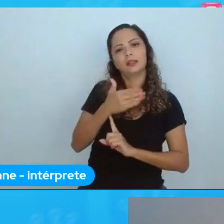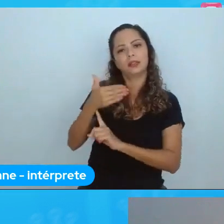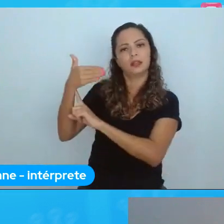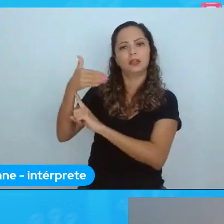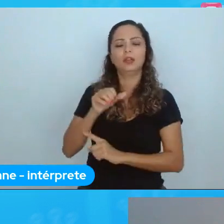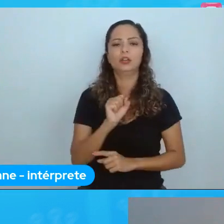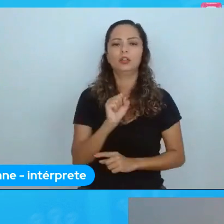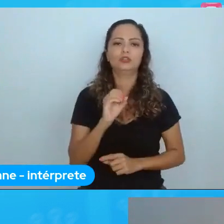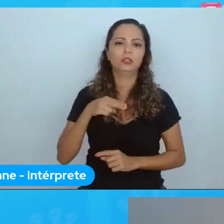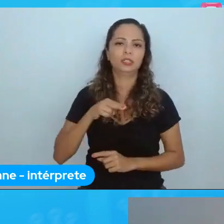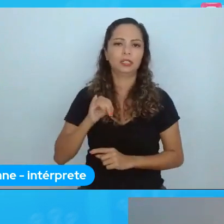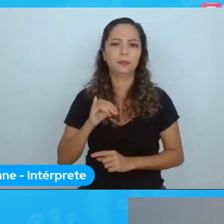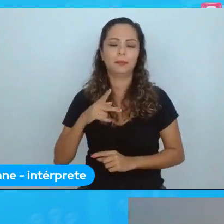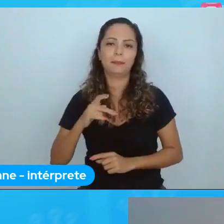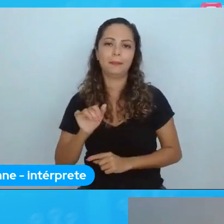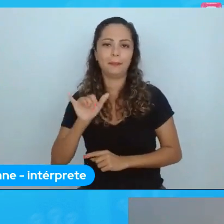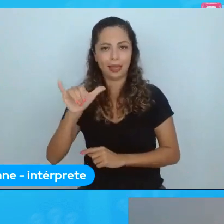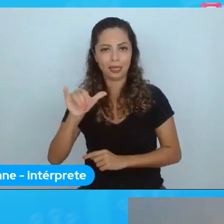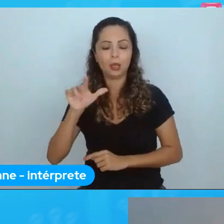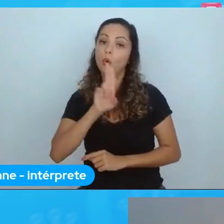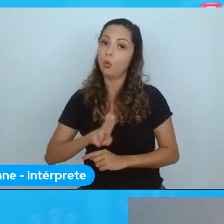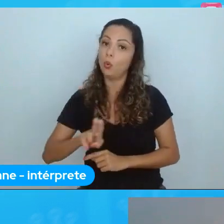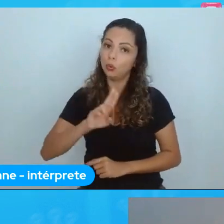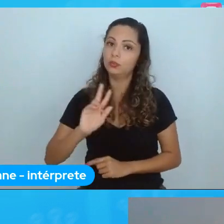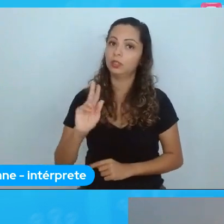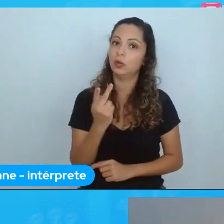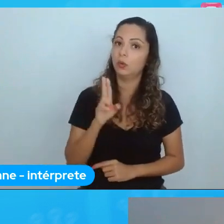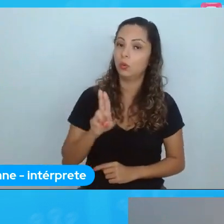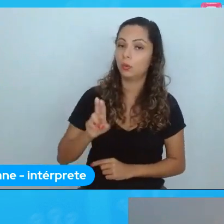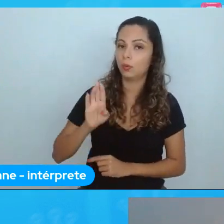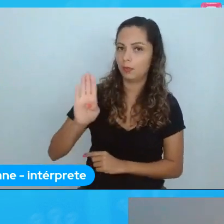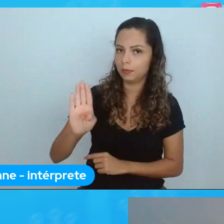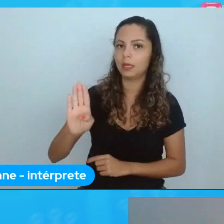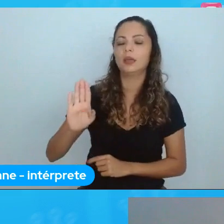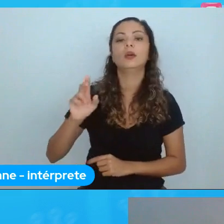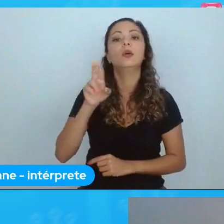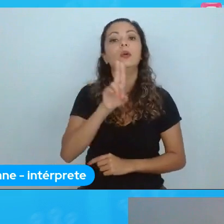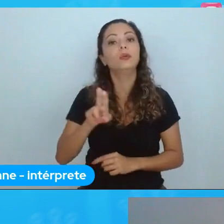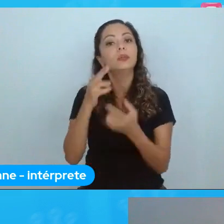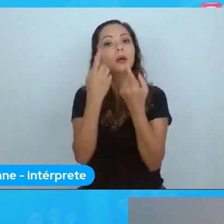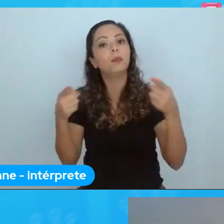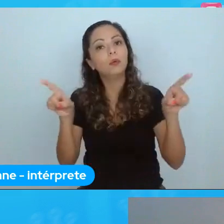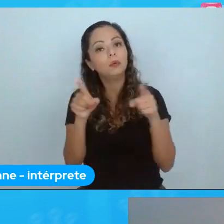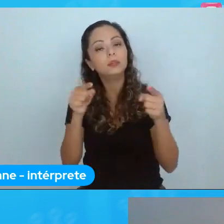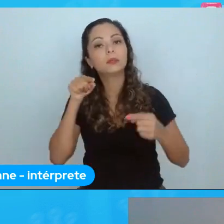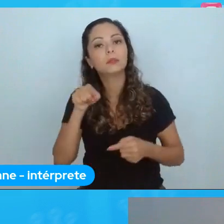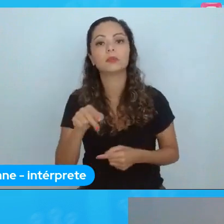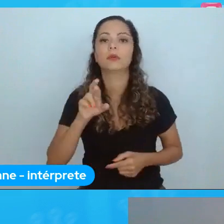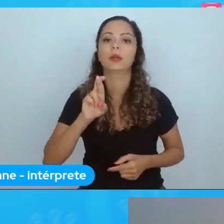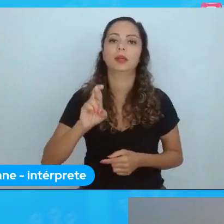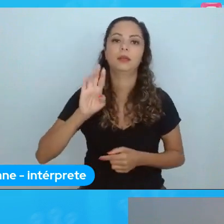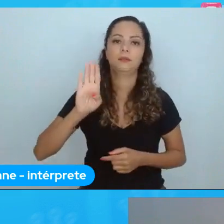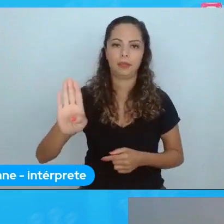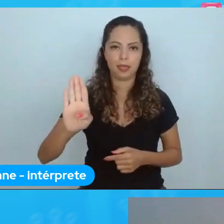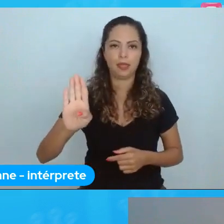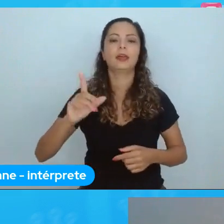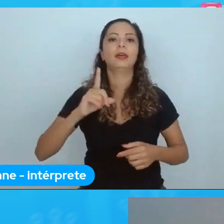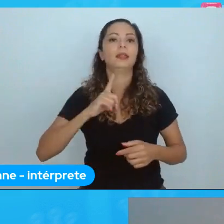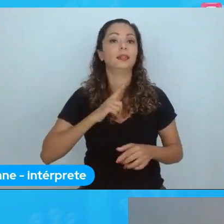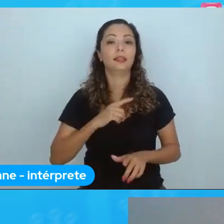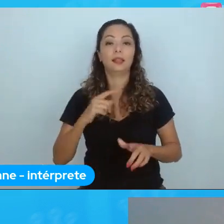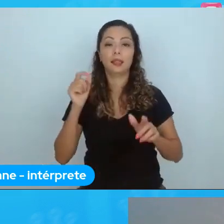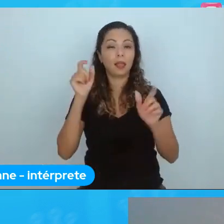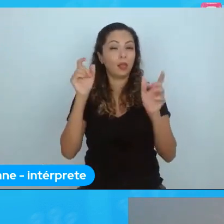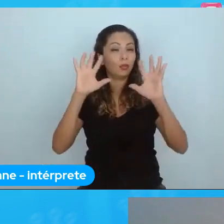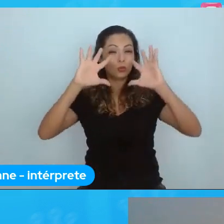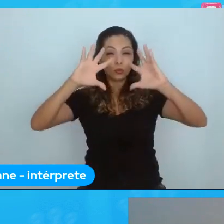Ruby, ele funciona assim. Quando você passa lá o música.rb, o interpretador lê o código inteiro e executa o código